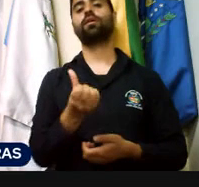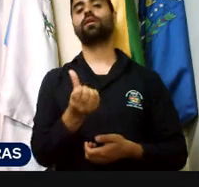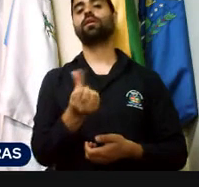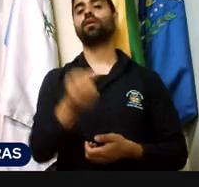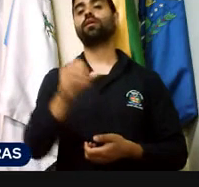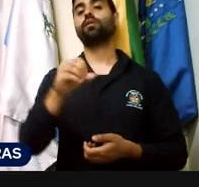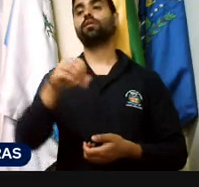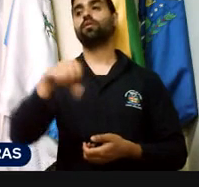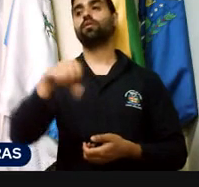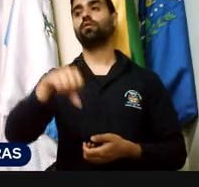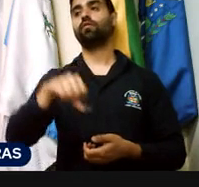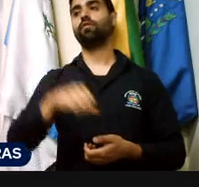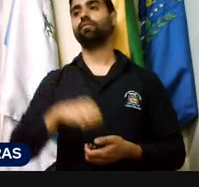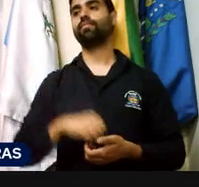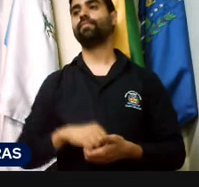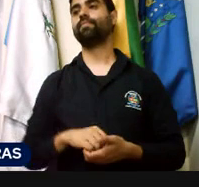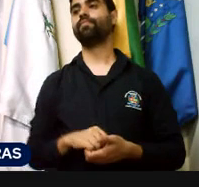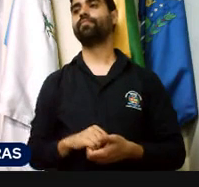609.